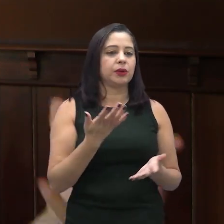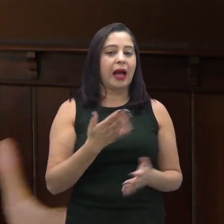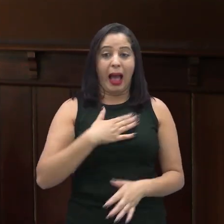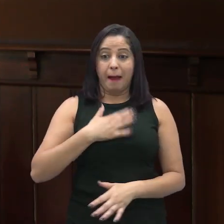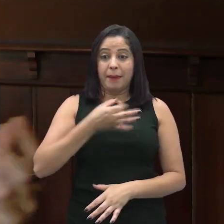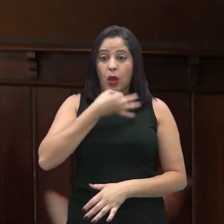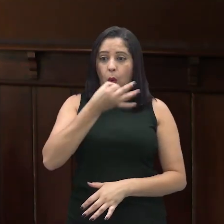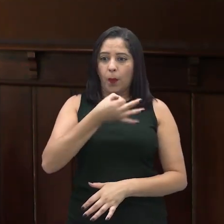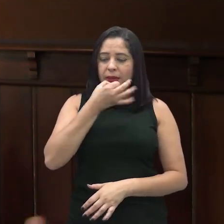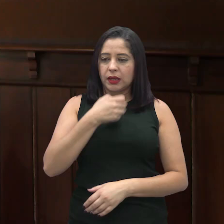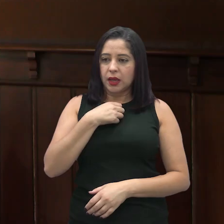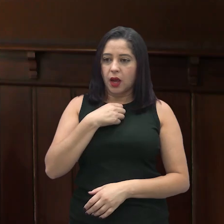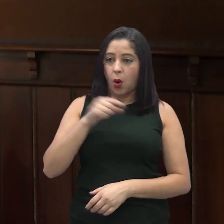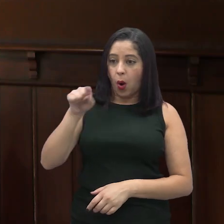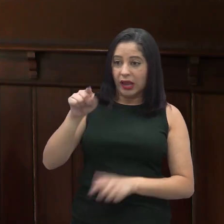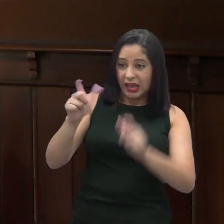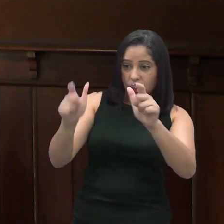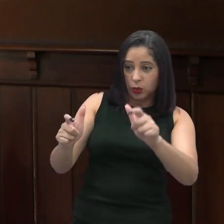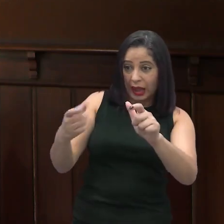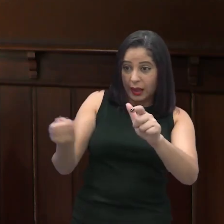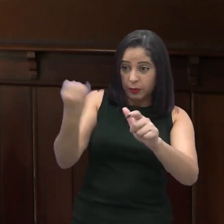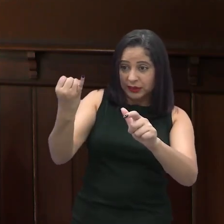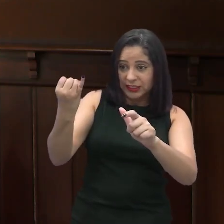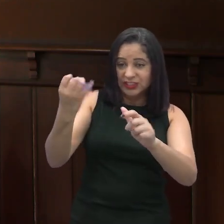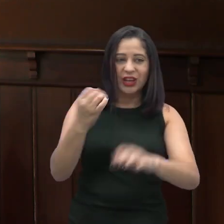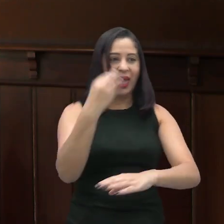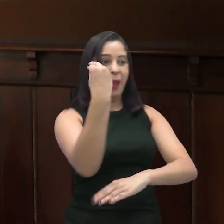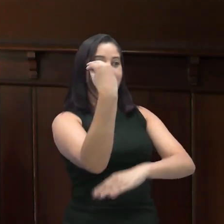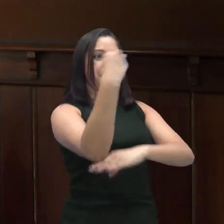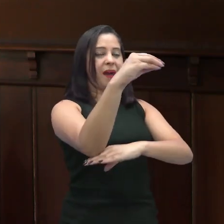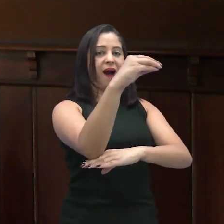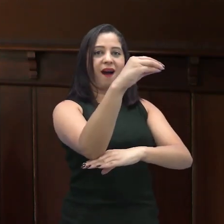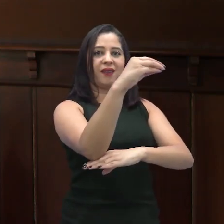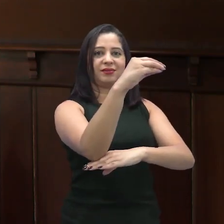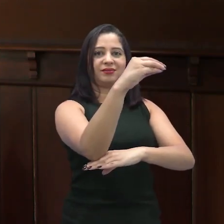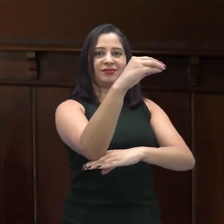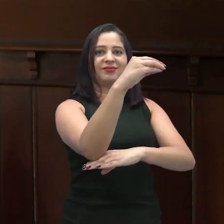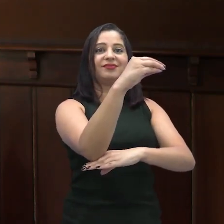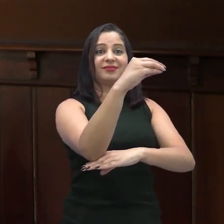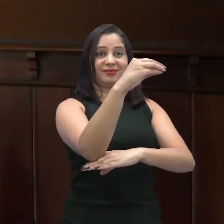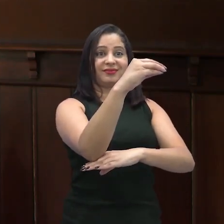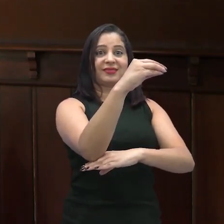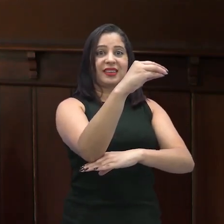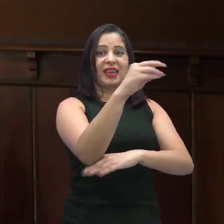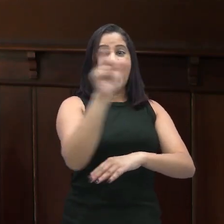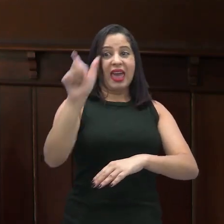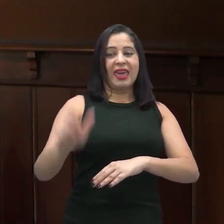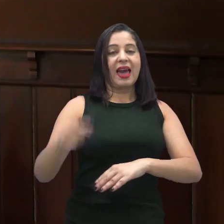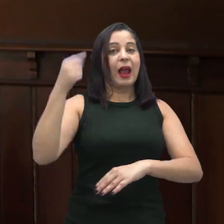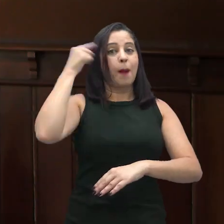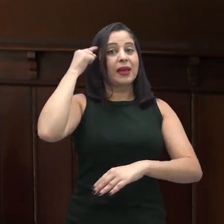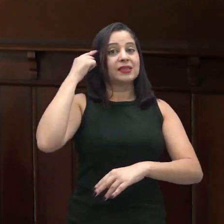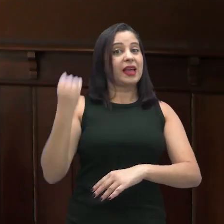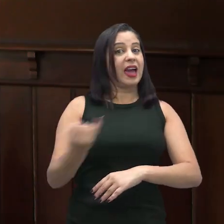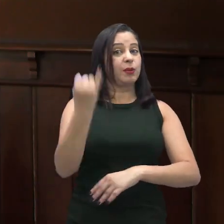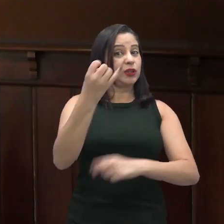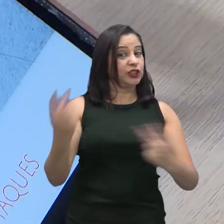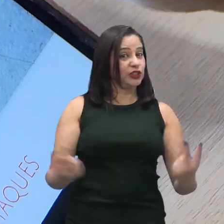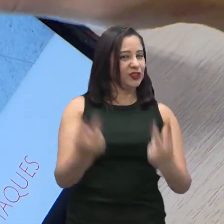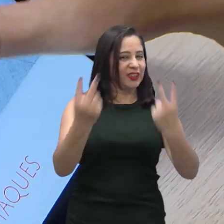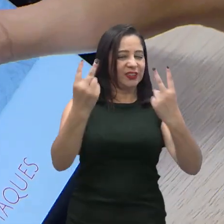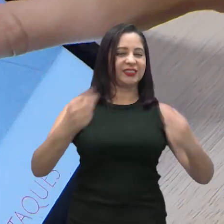que elas acham que é patrimônio, eu acho que isso vai gerando reflexões também acerca do que é importante de ser valorizado,